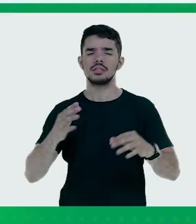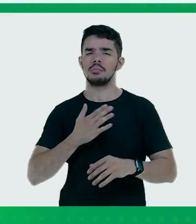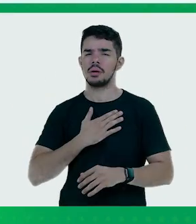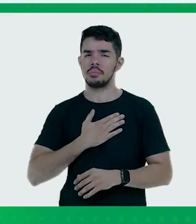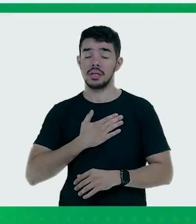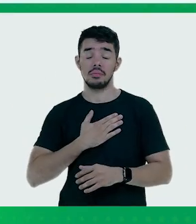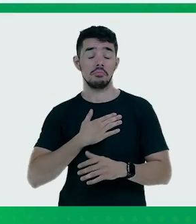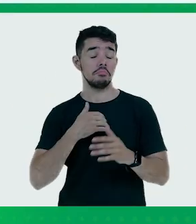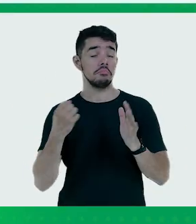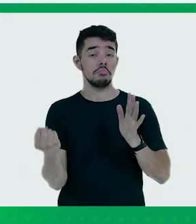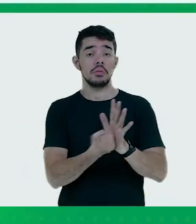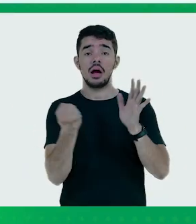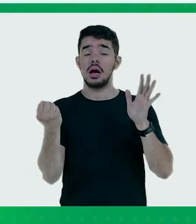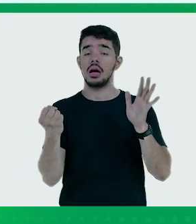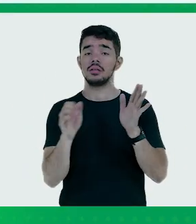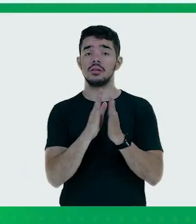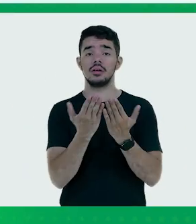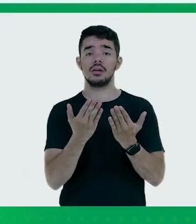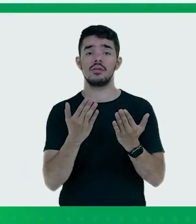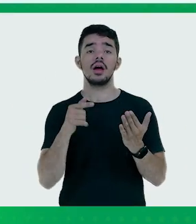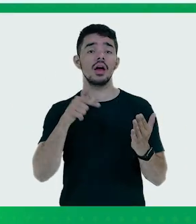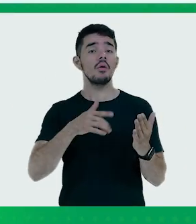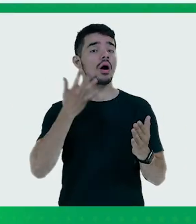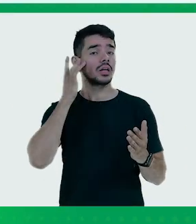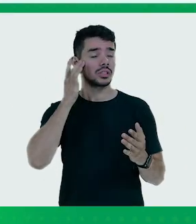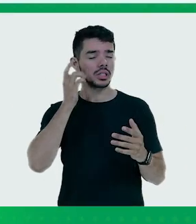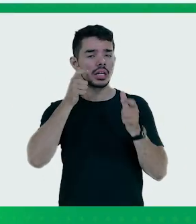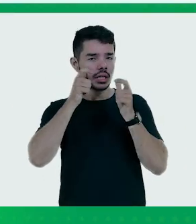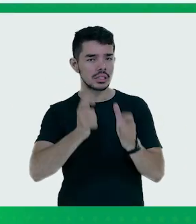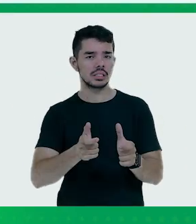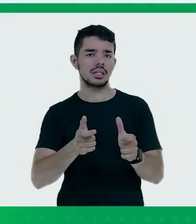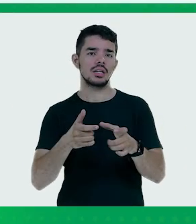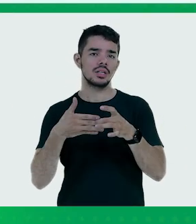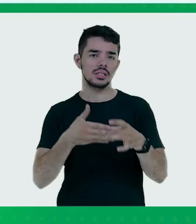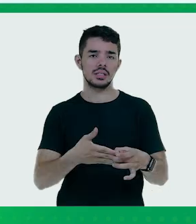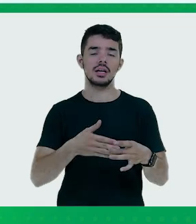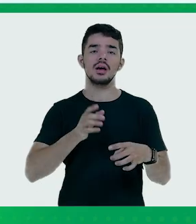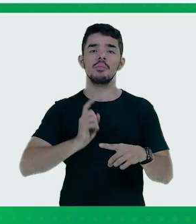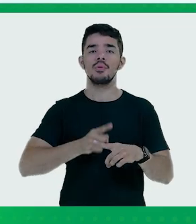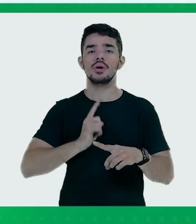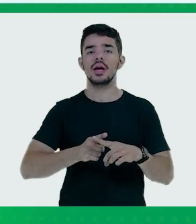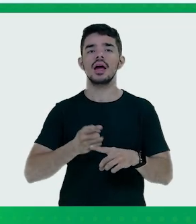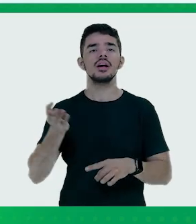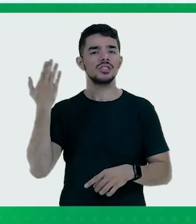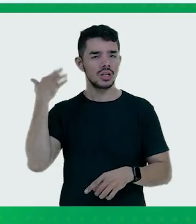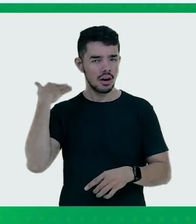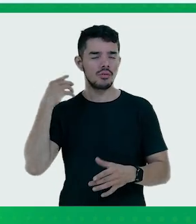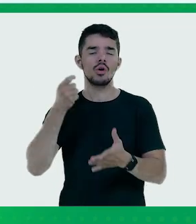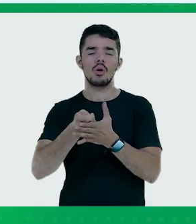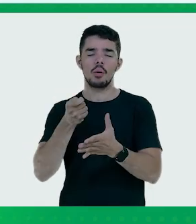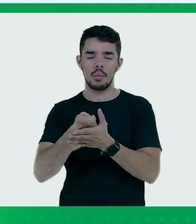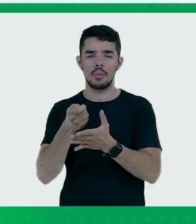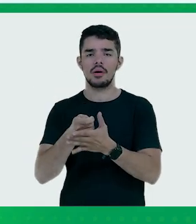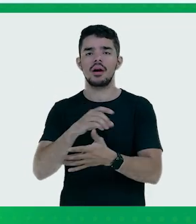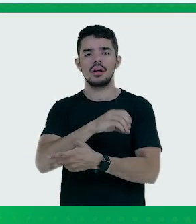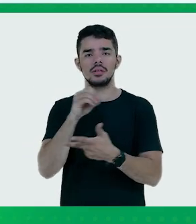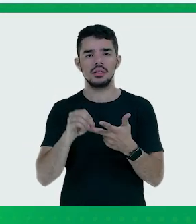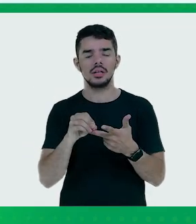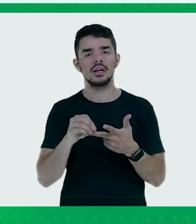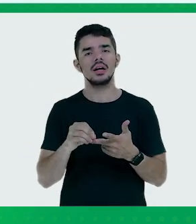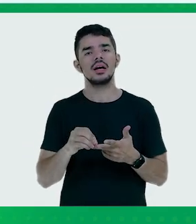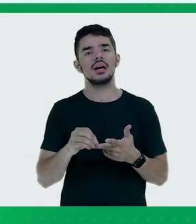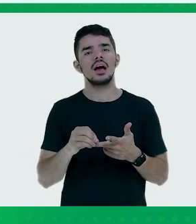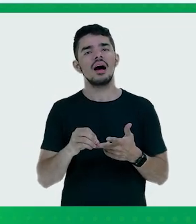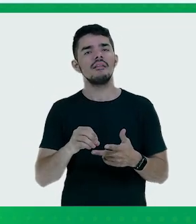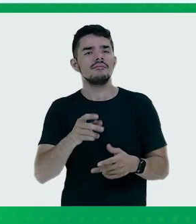mim é a mais marcante do livro, e eu achei interessante trazer isso, porque uma vez já foi cobrada no Enem, traz